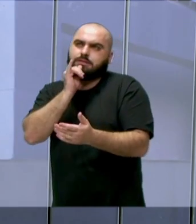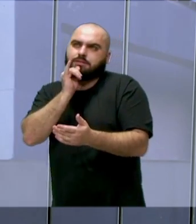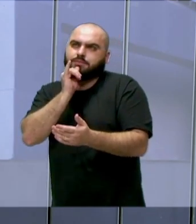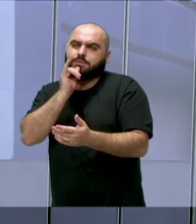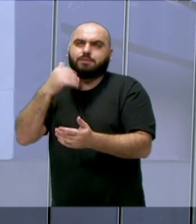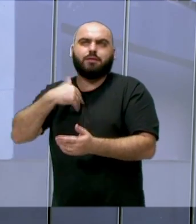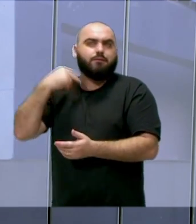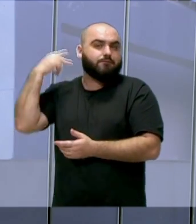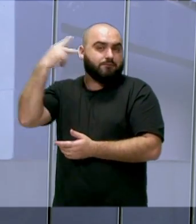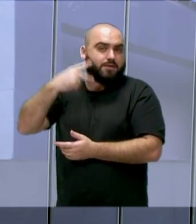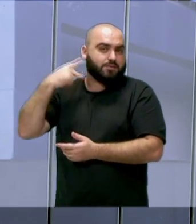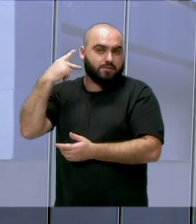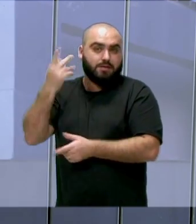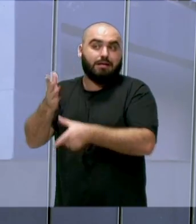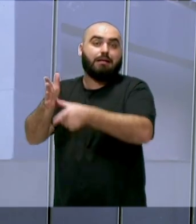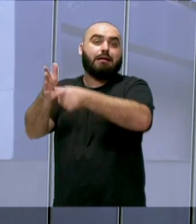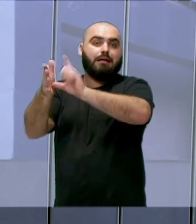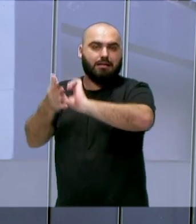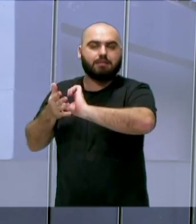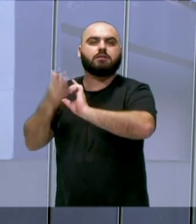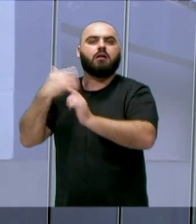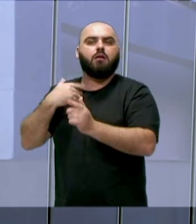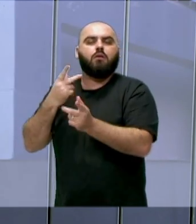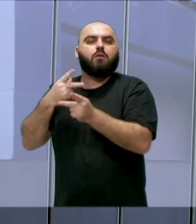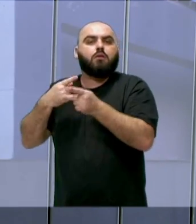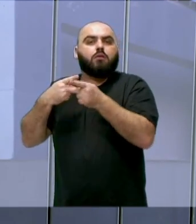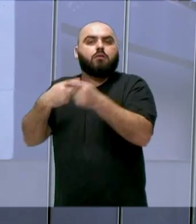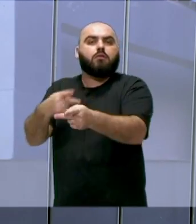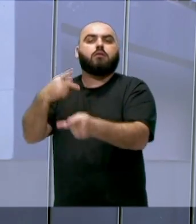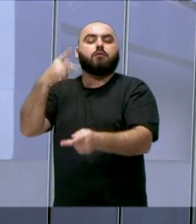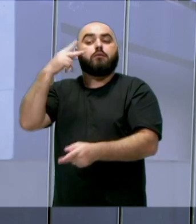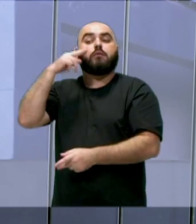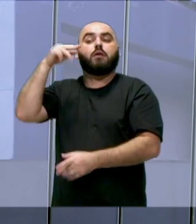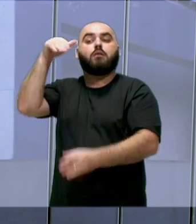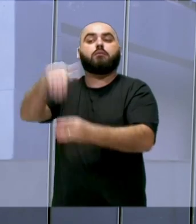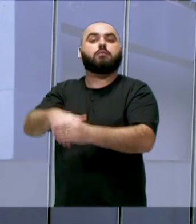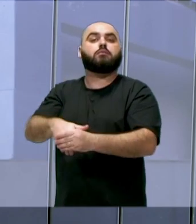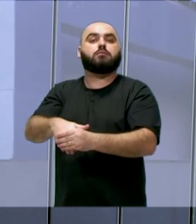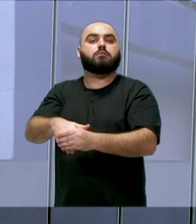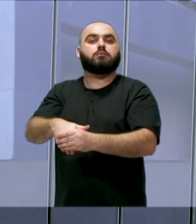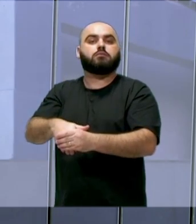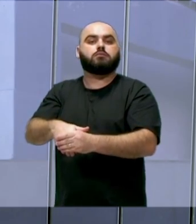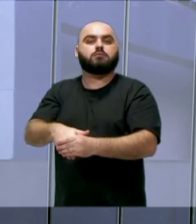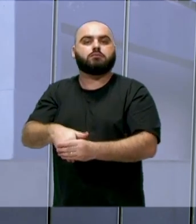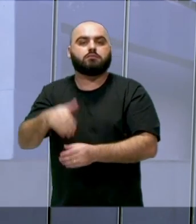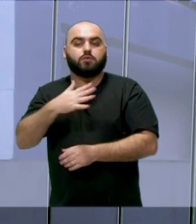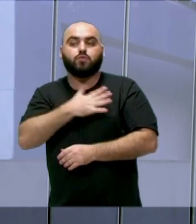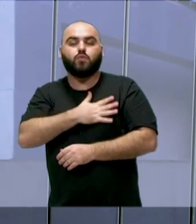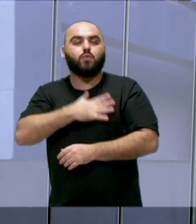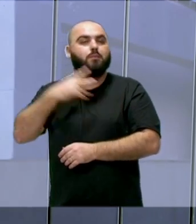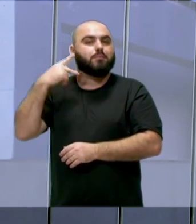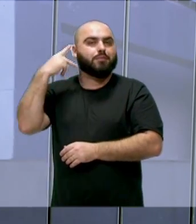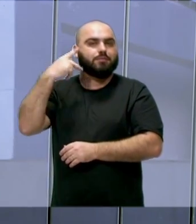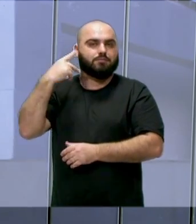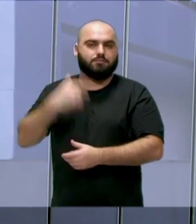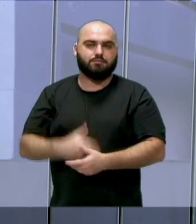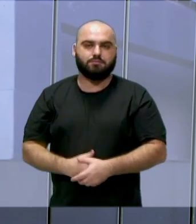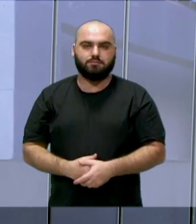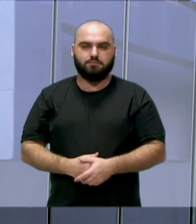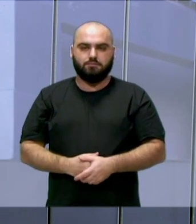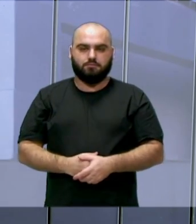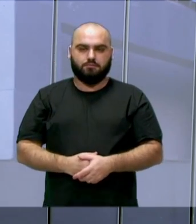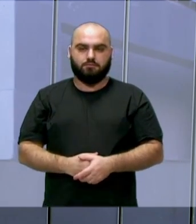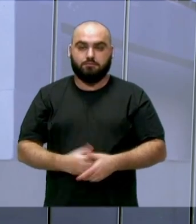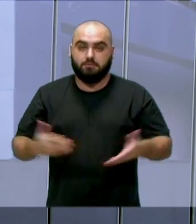a vereador, né? Anteriormente a gente acompanhava como eleitor, simplesmente como eleitor, como simpatizante da política. Agora,